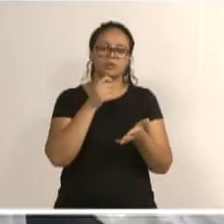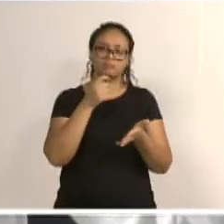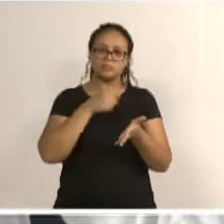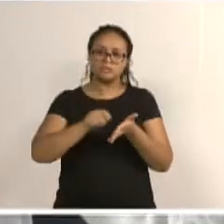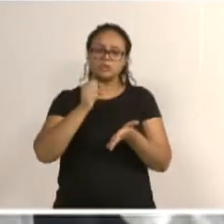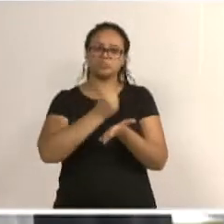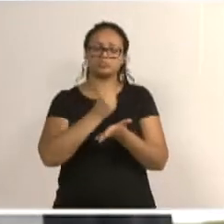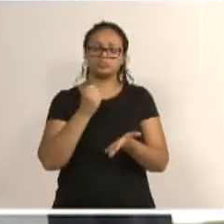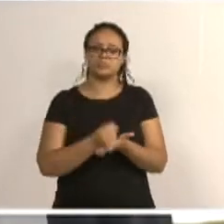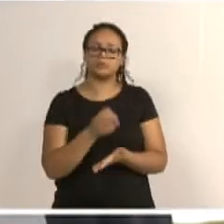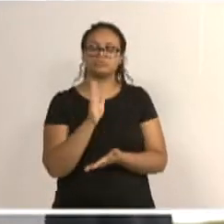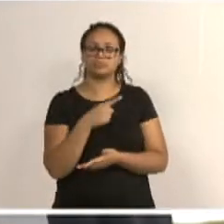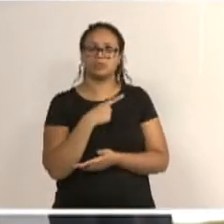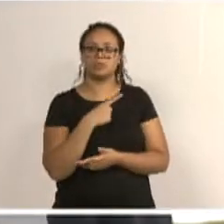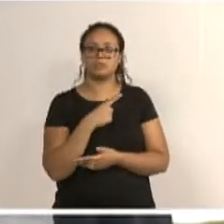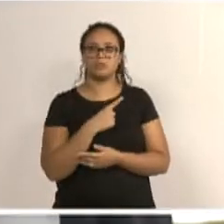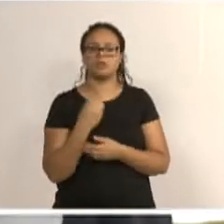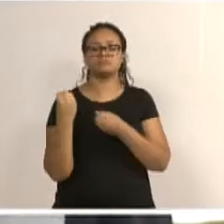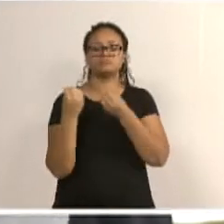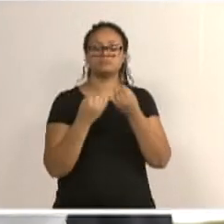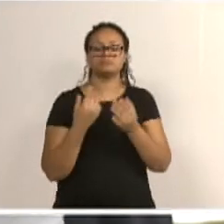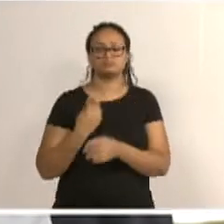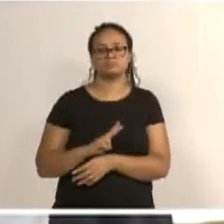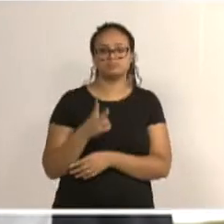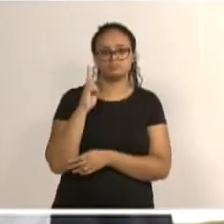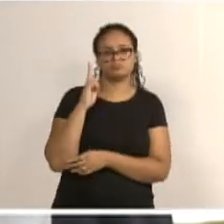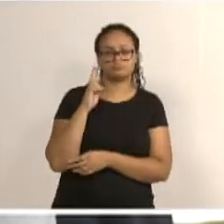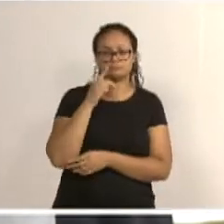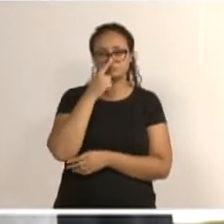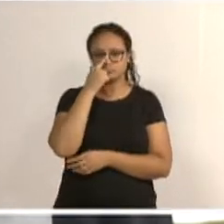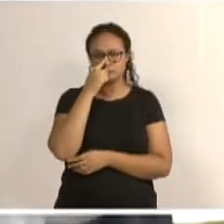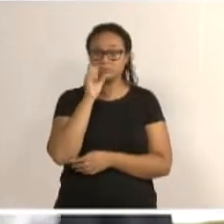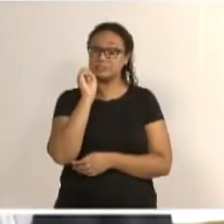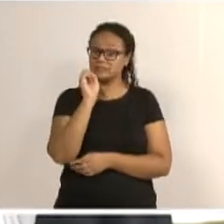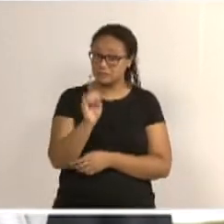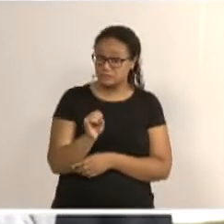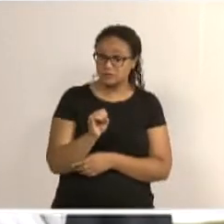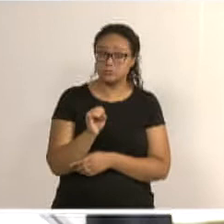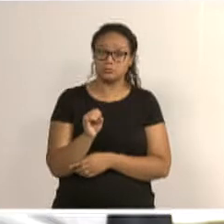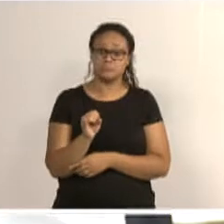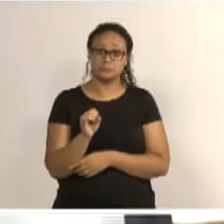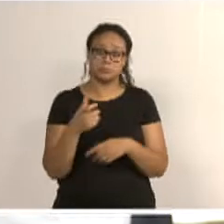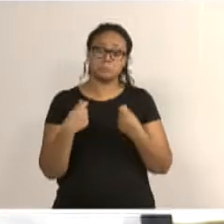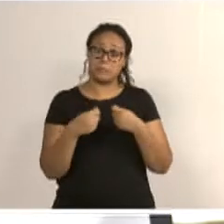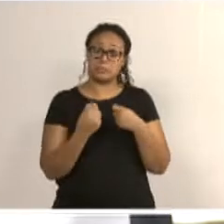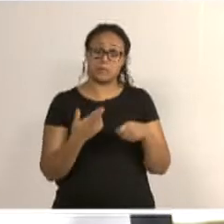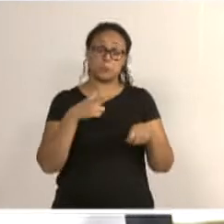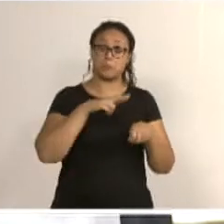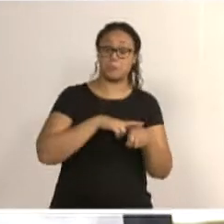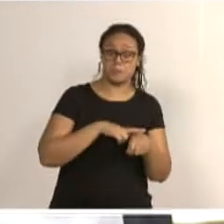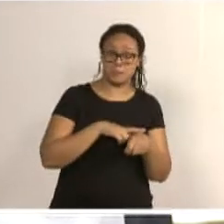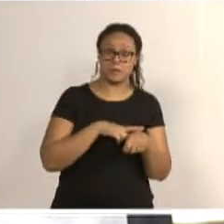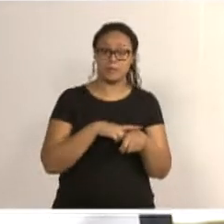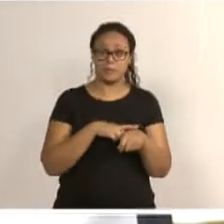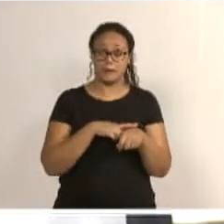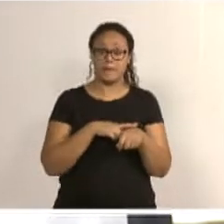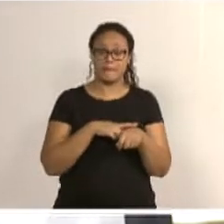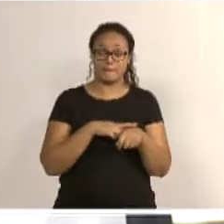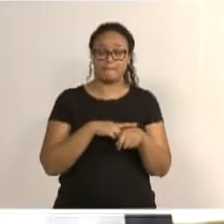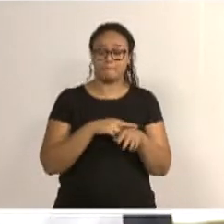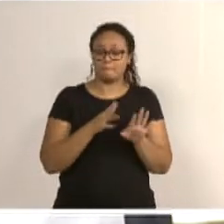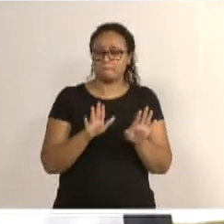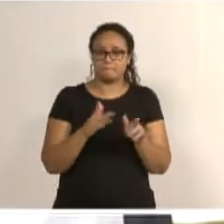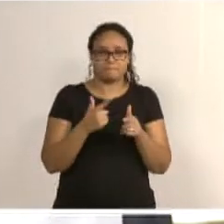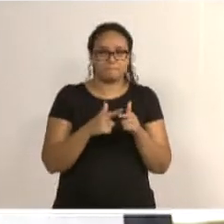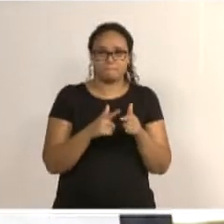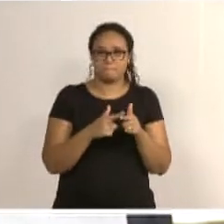valores apresentados eles vão sofrer alguns ajustes se eles efetivamente vierem a ser compensados, no caso de técnicos mesmo, mas o efeito é